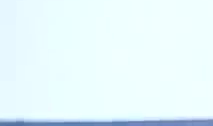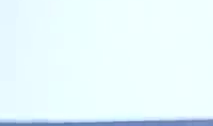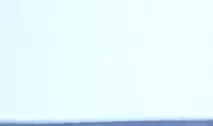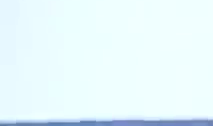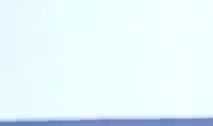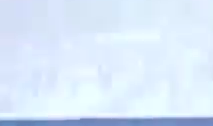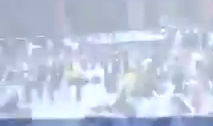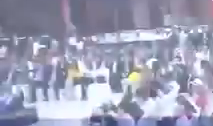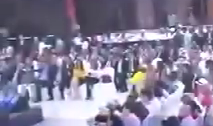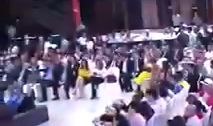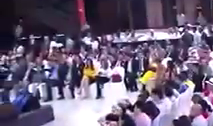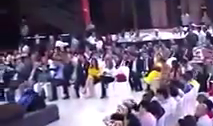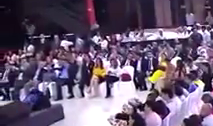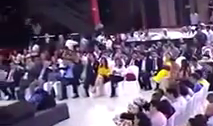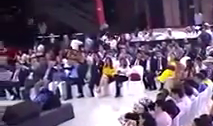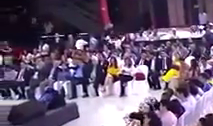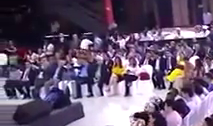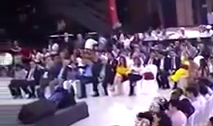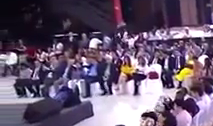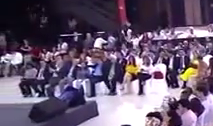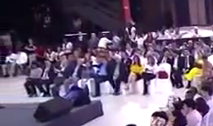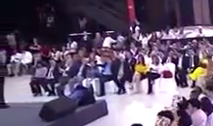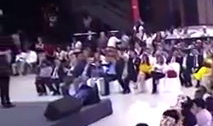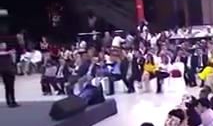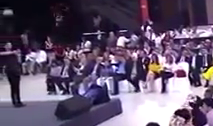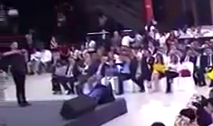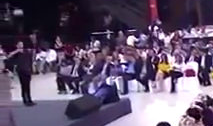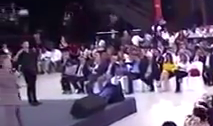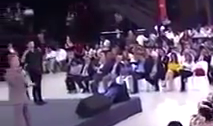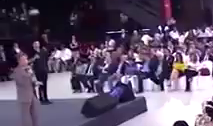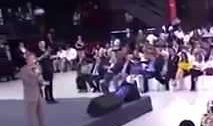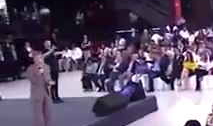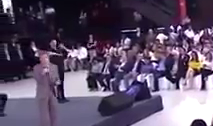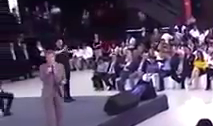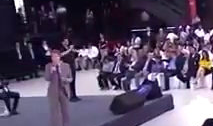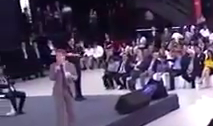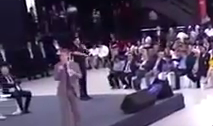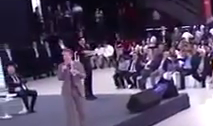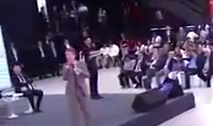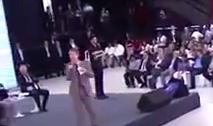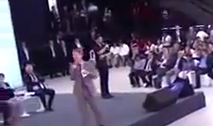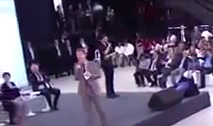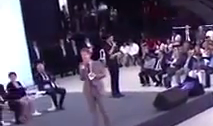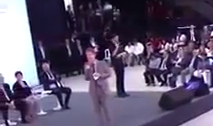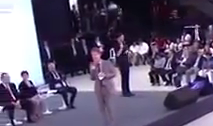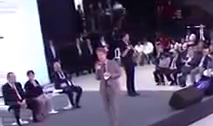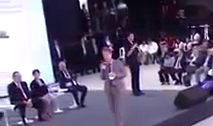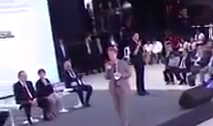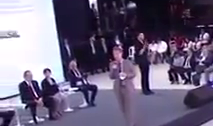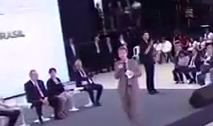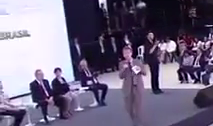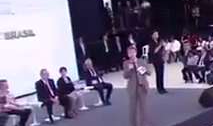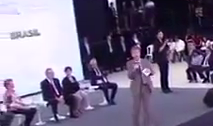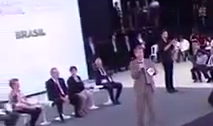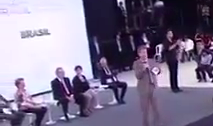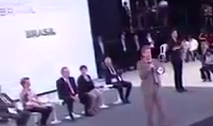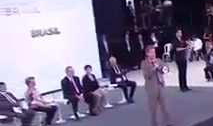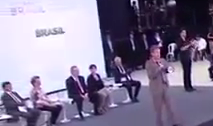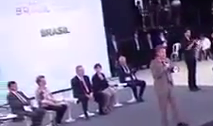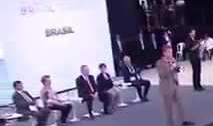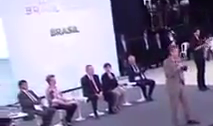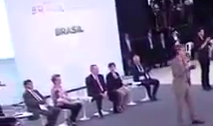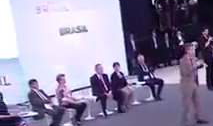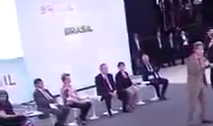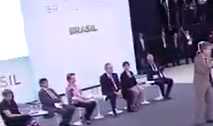dos dentistas, dos técnicos, enfim, de todos os profissionais de saúde, porque cada vez mais cuidar da